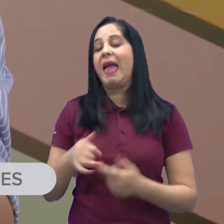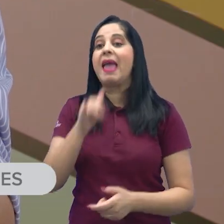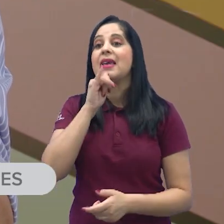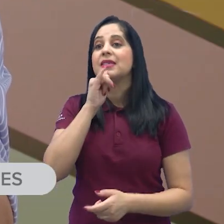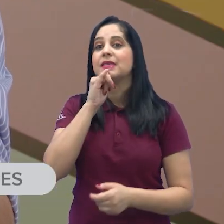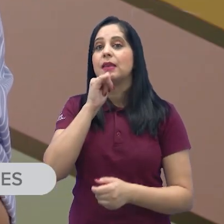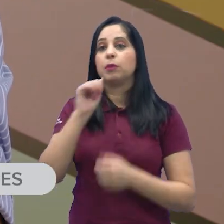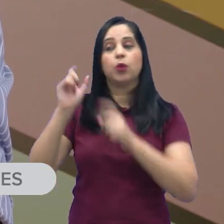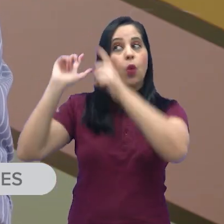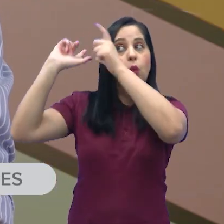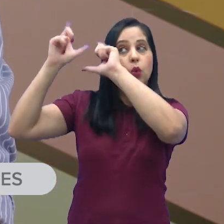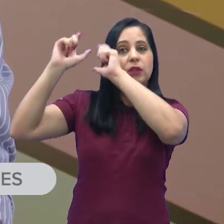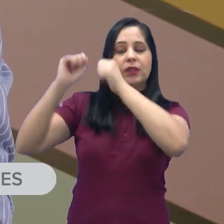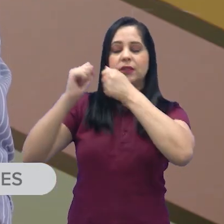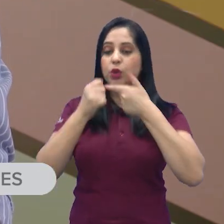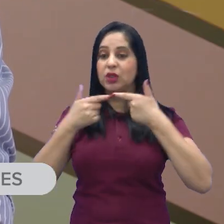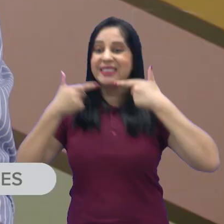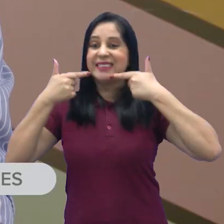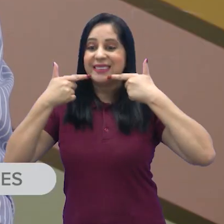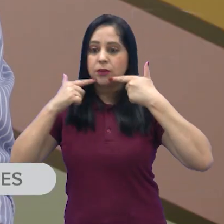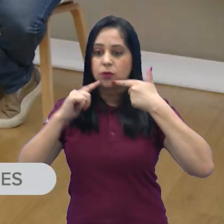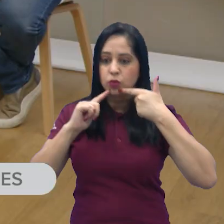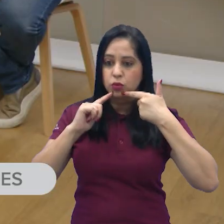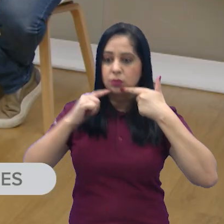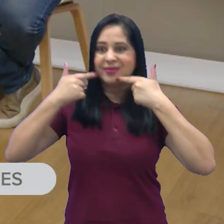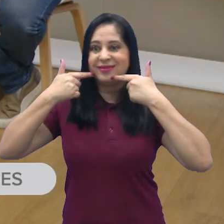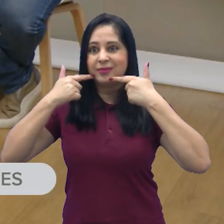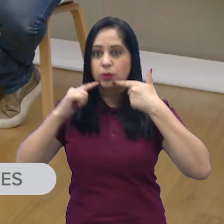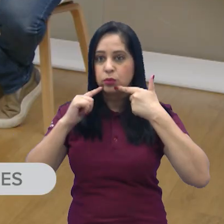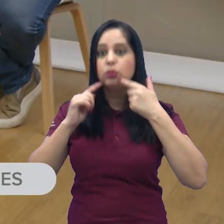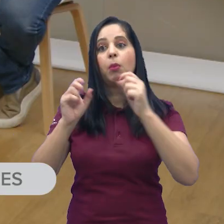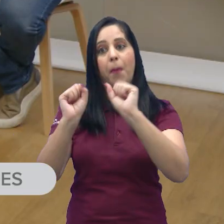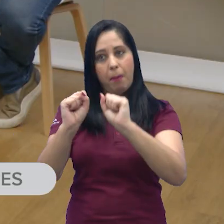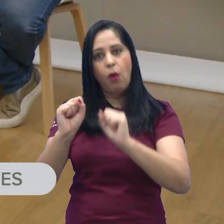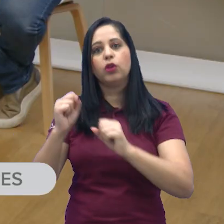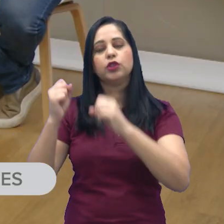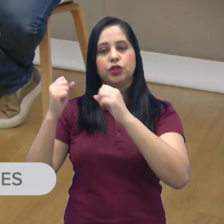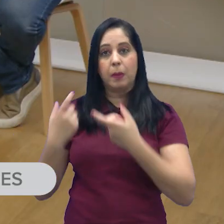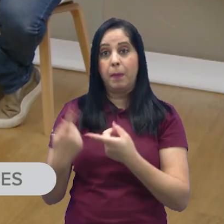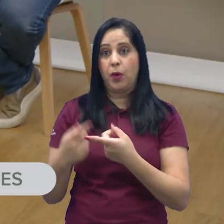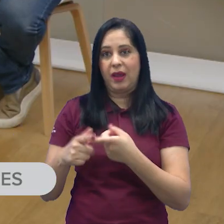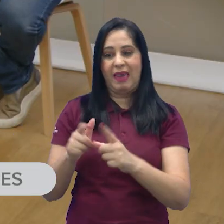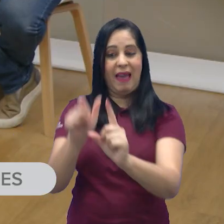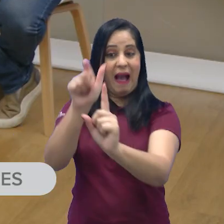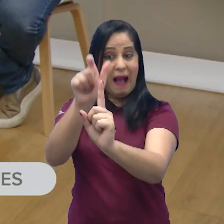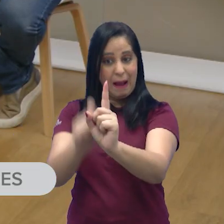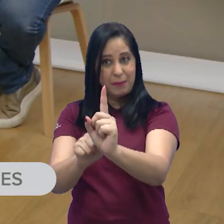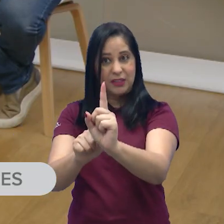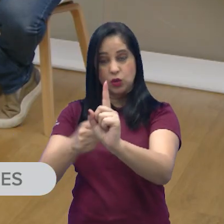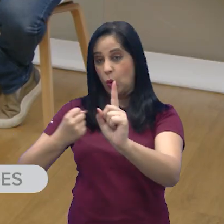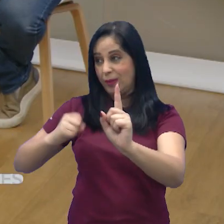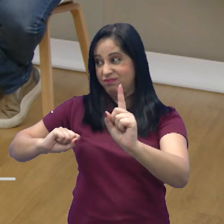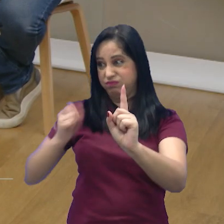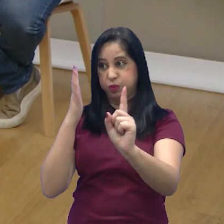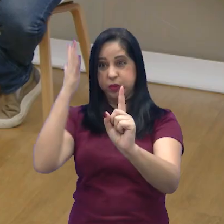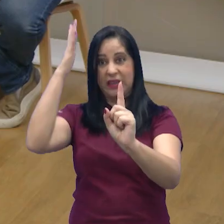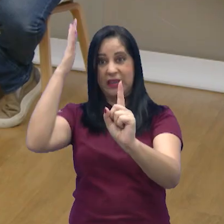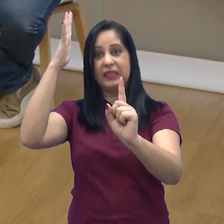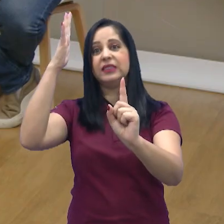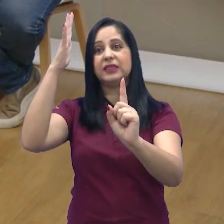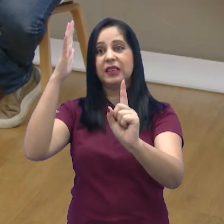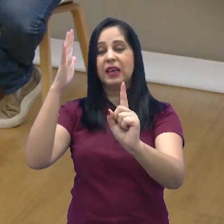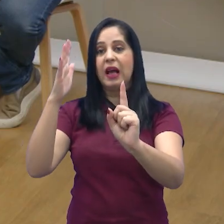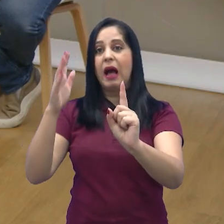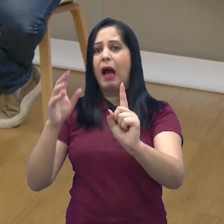exemplo. Pode ser confundido, sim. Entendi, André. A pessoa, quando ela está numa crise, dá para se confundir.